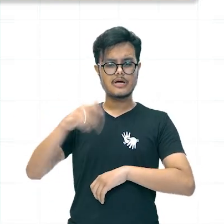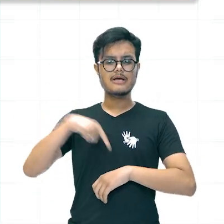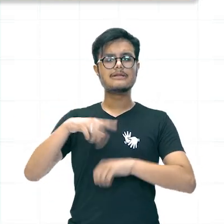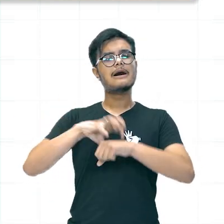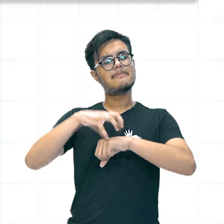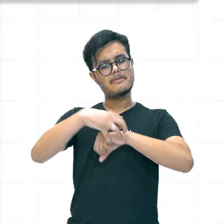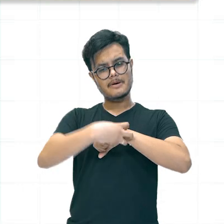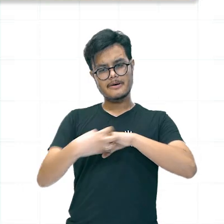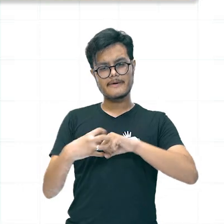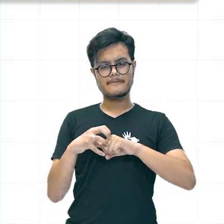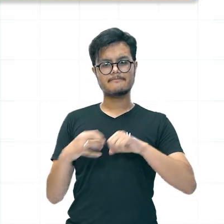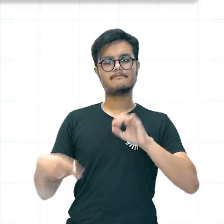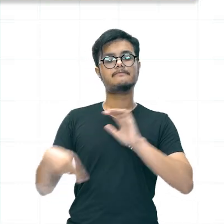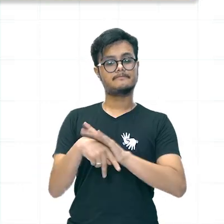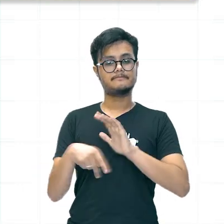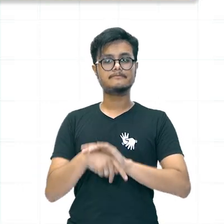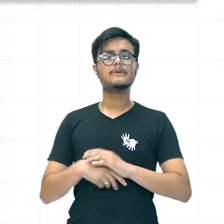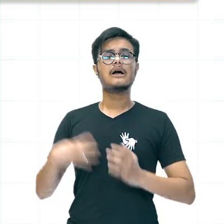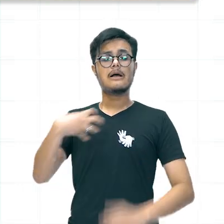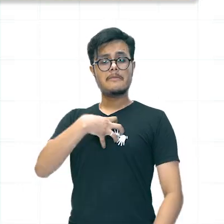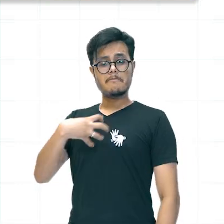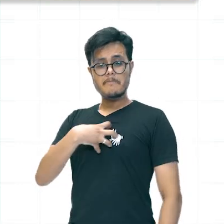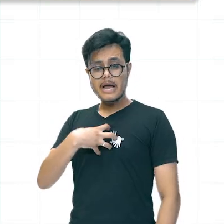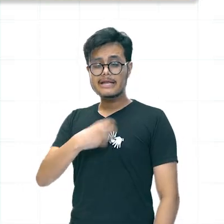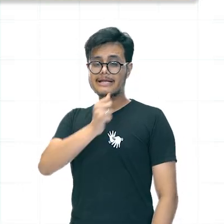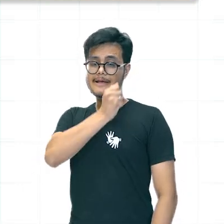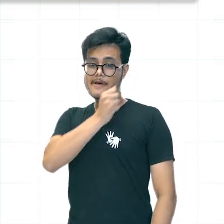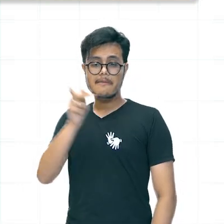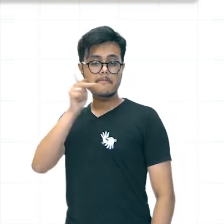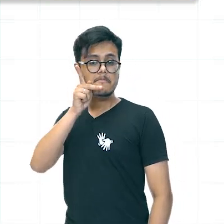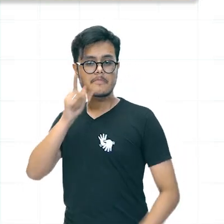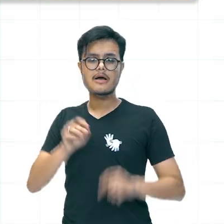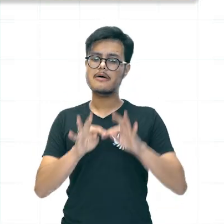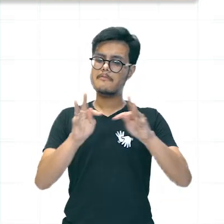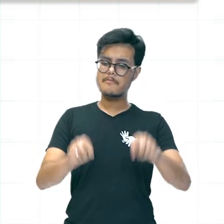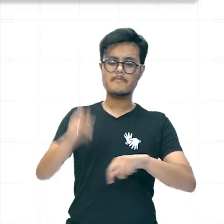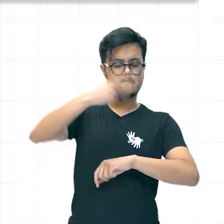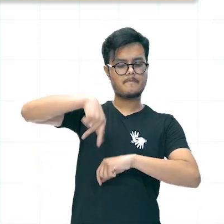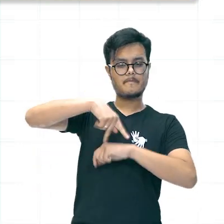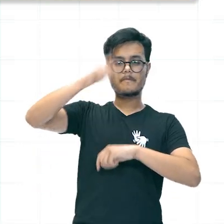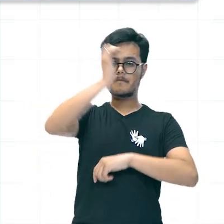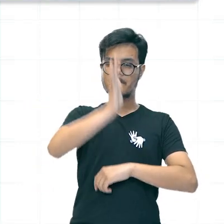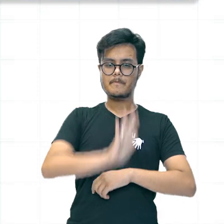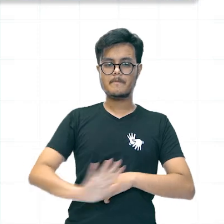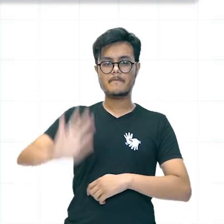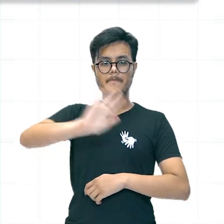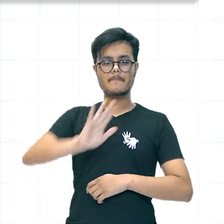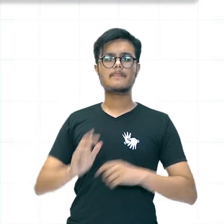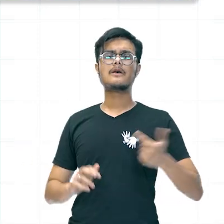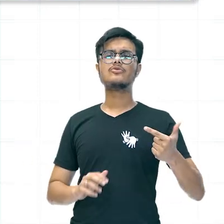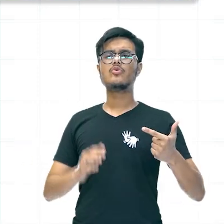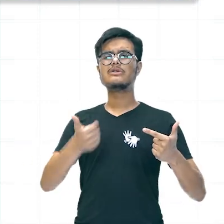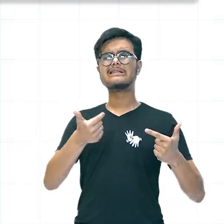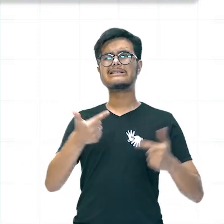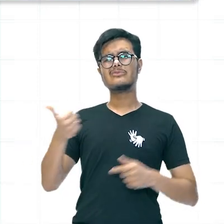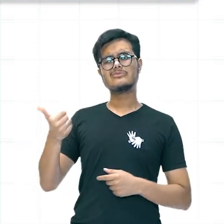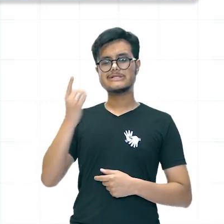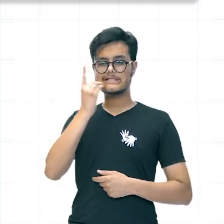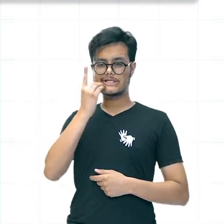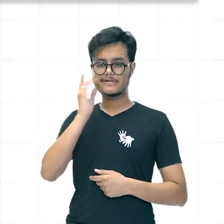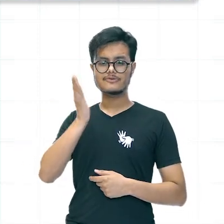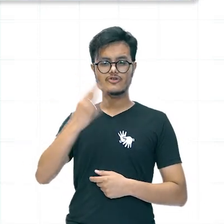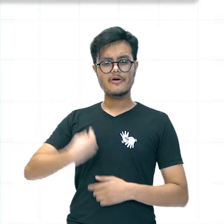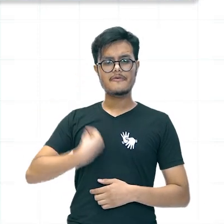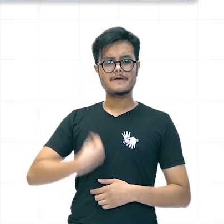registraram casos dessa doença, como na Bahia, Amapá, né, e atualmente em todo o país. E o período de incubação é de 2 a 12